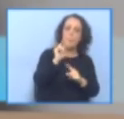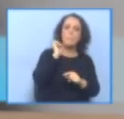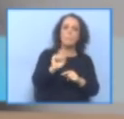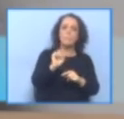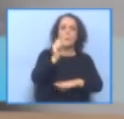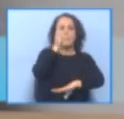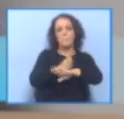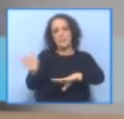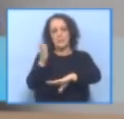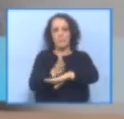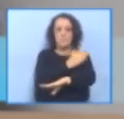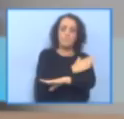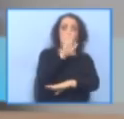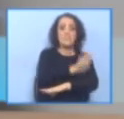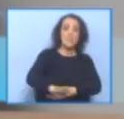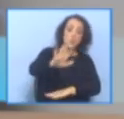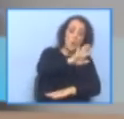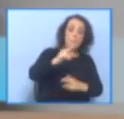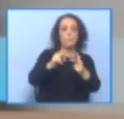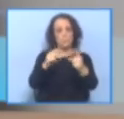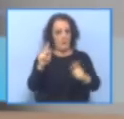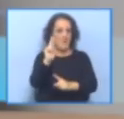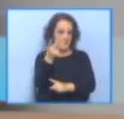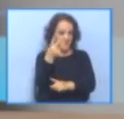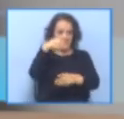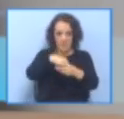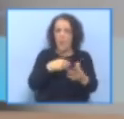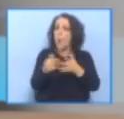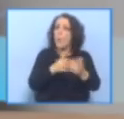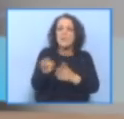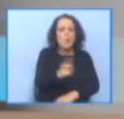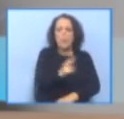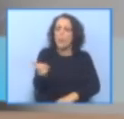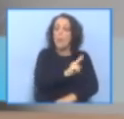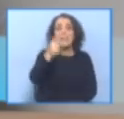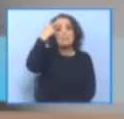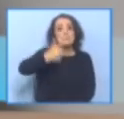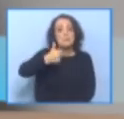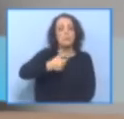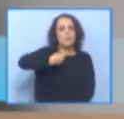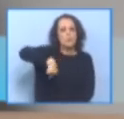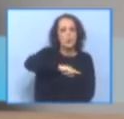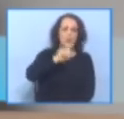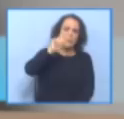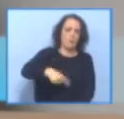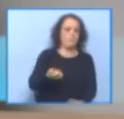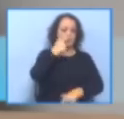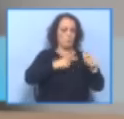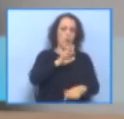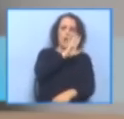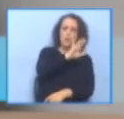como for, quer dizer, seja nacional, seja municipal, é importante que nós também, os